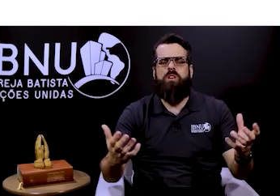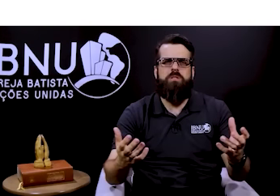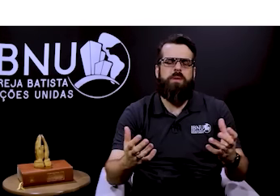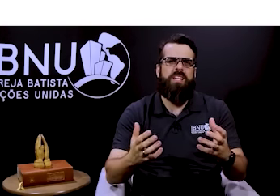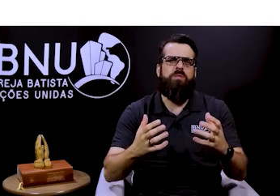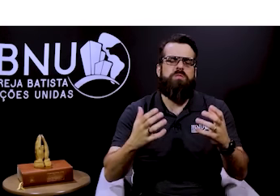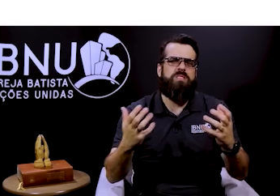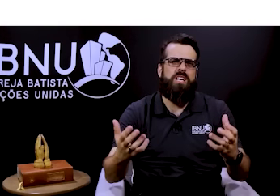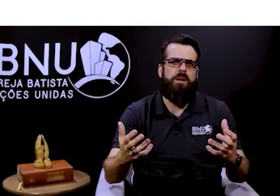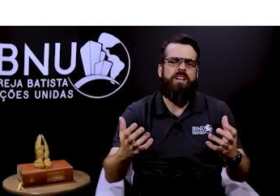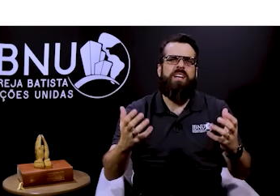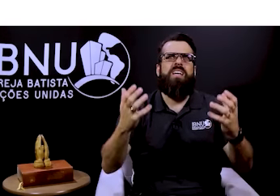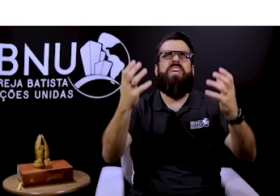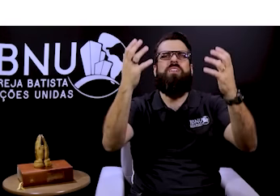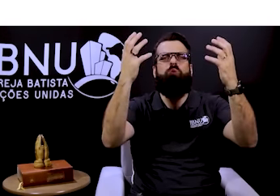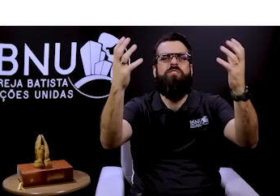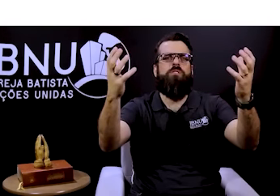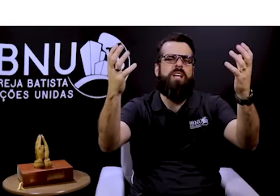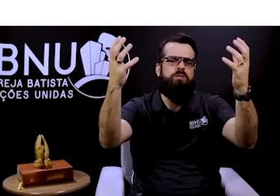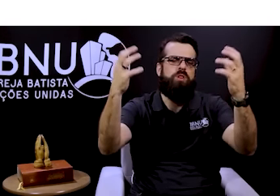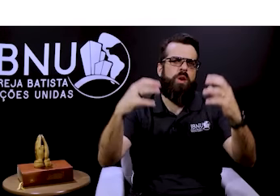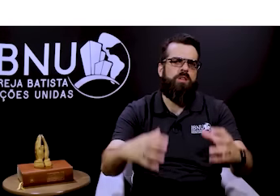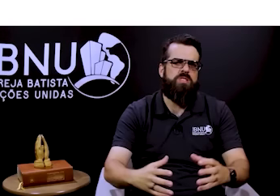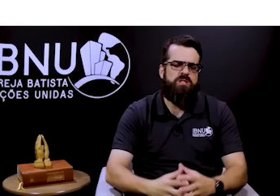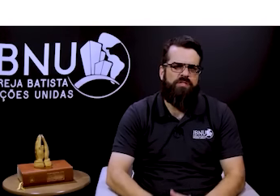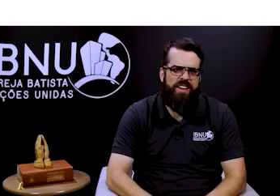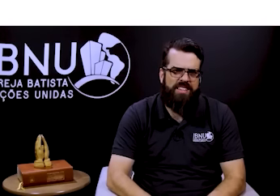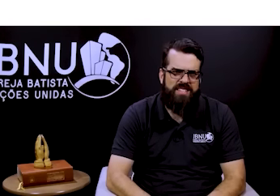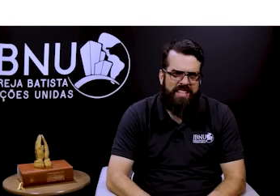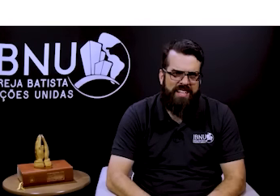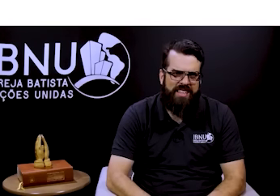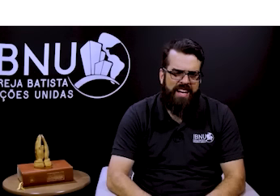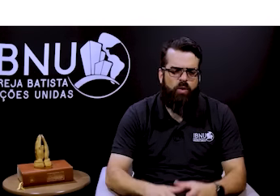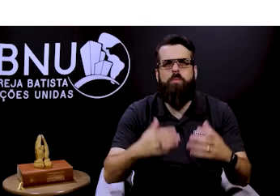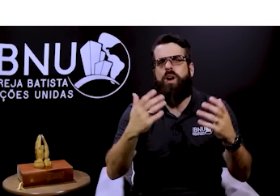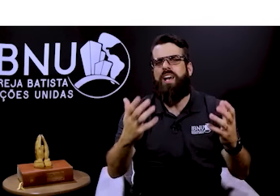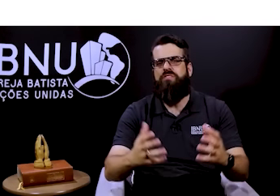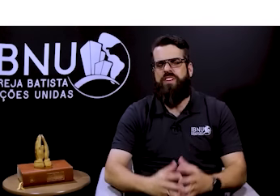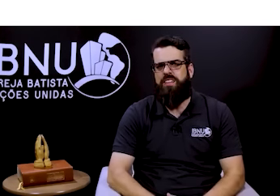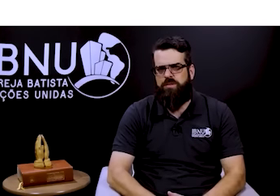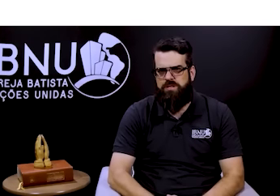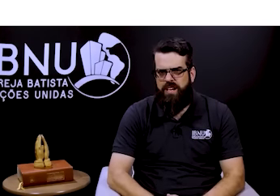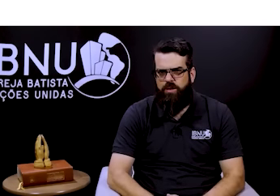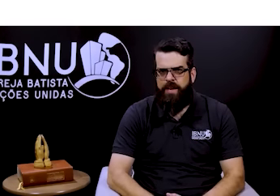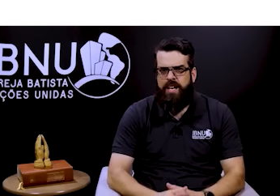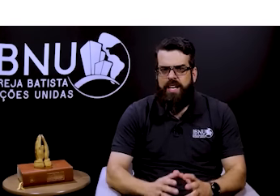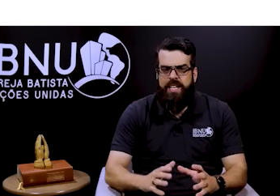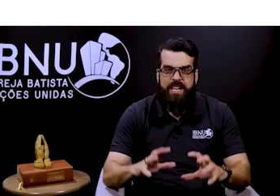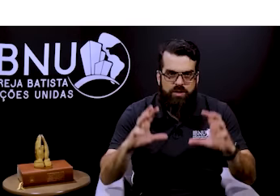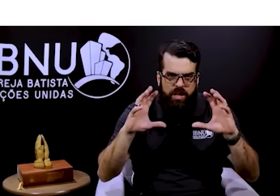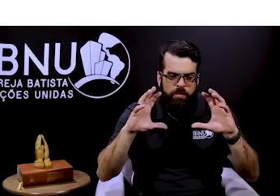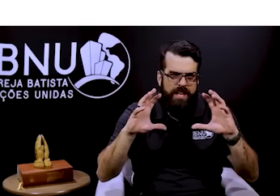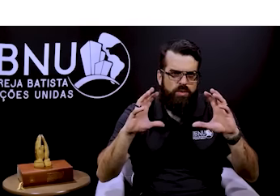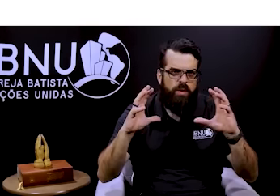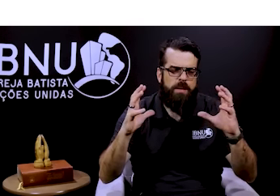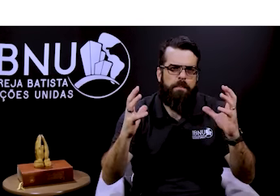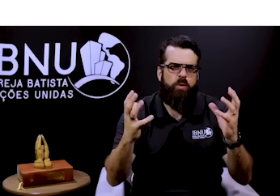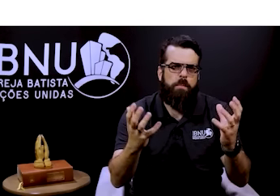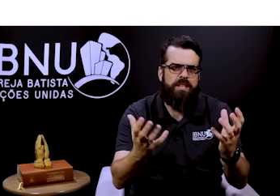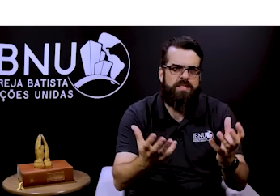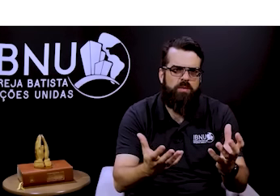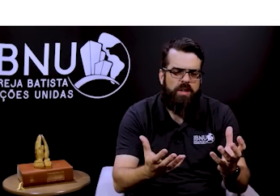todos nós, Pai que nos ama, que a tua vontade e o teu reino sejam feitas aqui na terra, como ela é feita no céu. E aí eu já começo